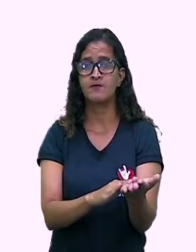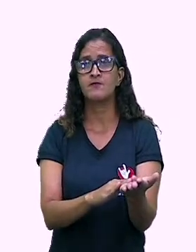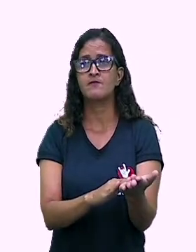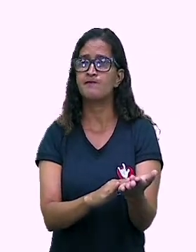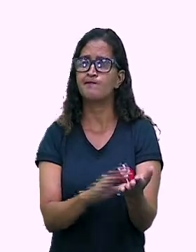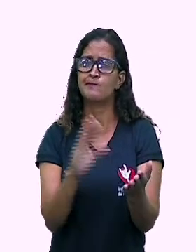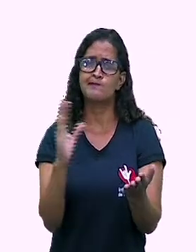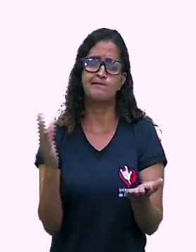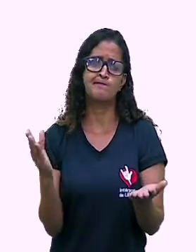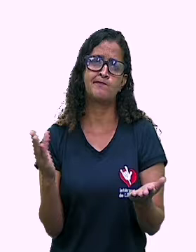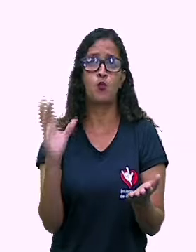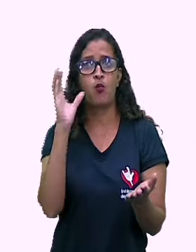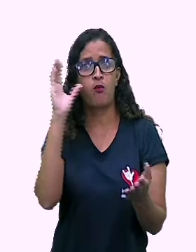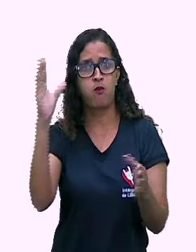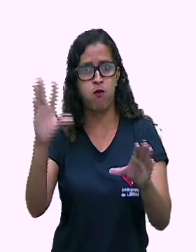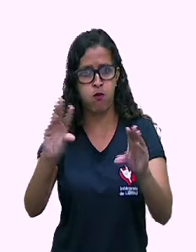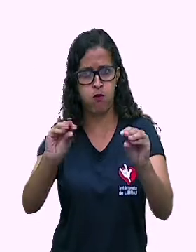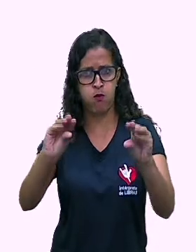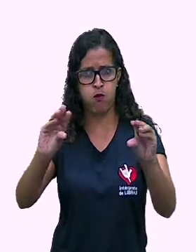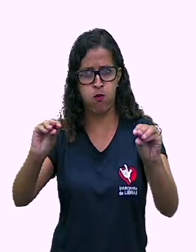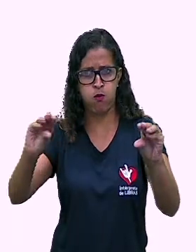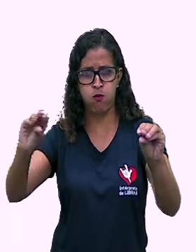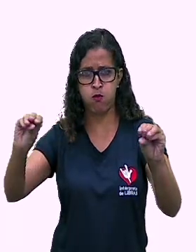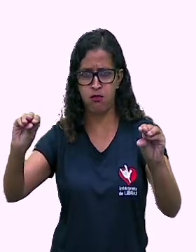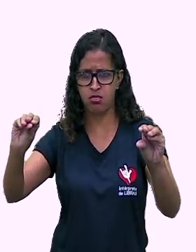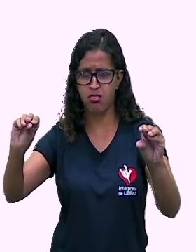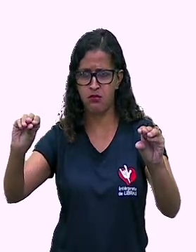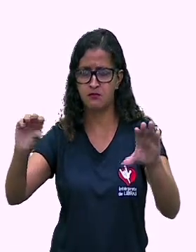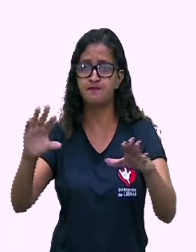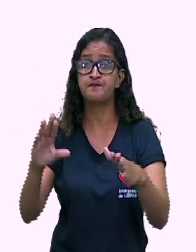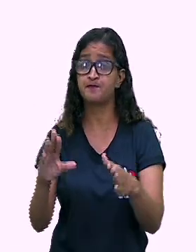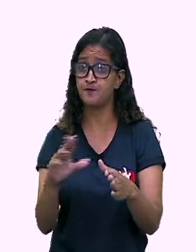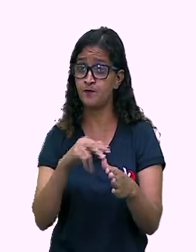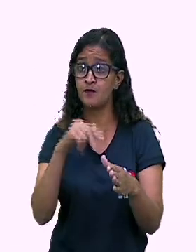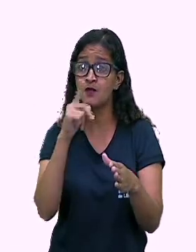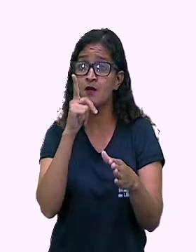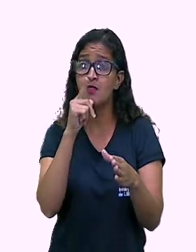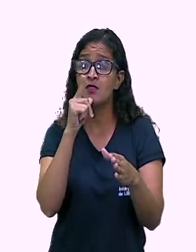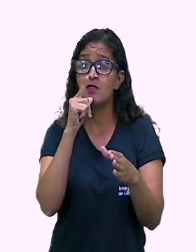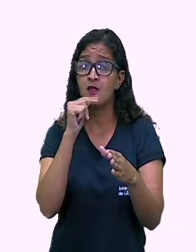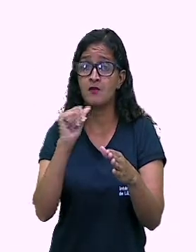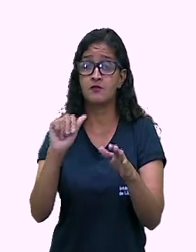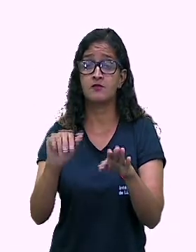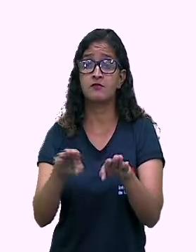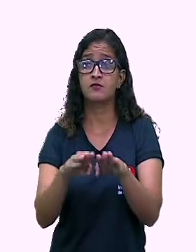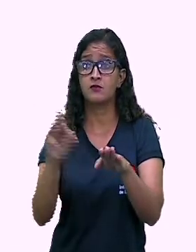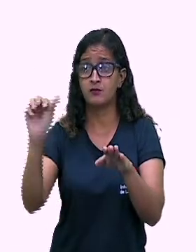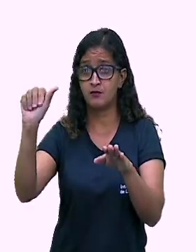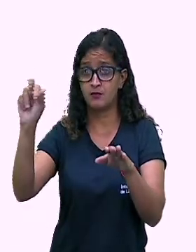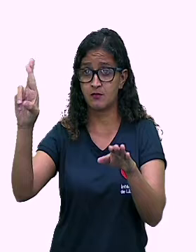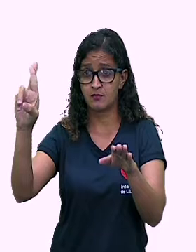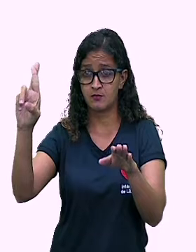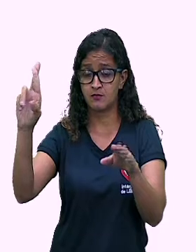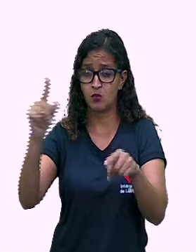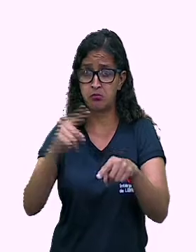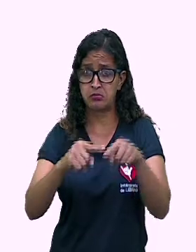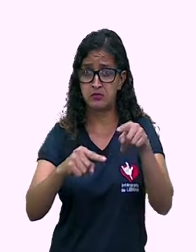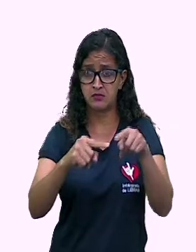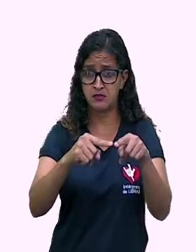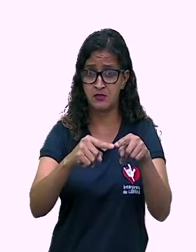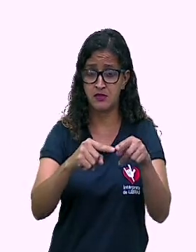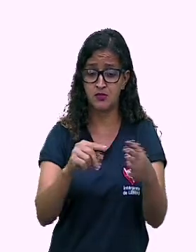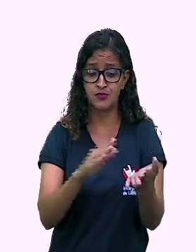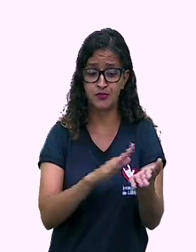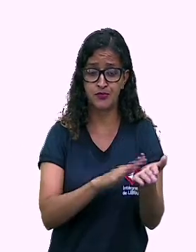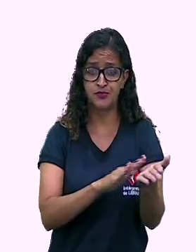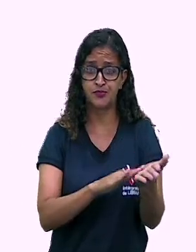ocasionada pela umidade. A ação da água, como o ar e o material que compõe a lã